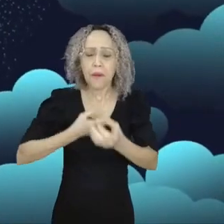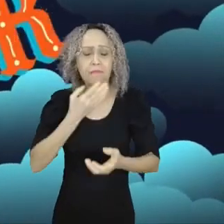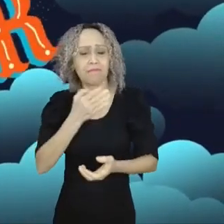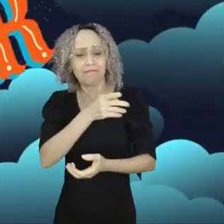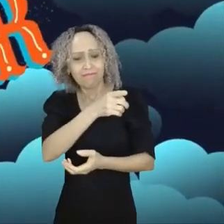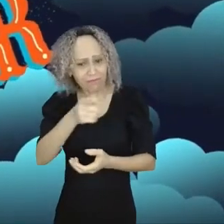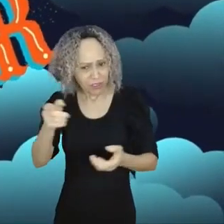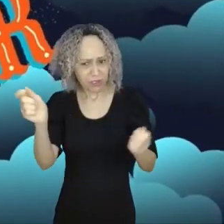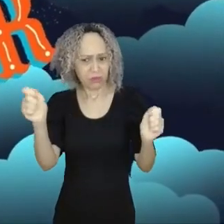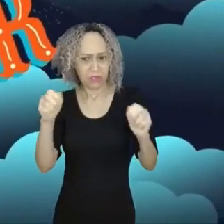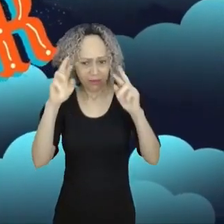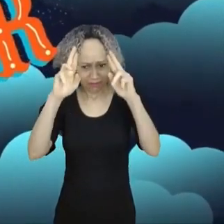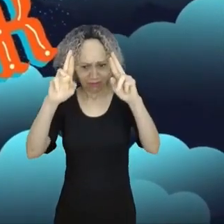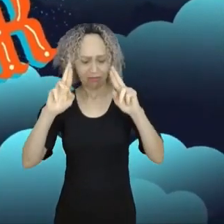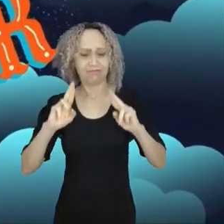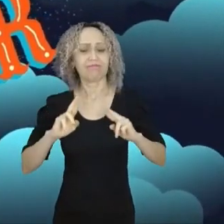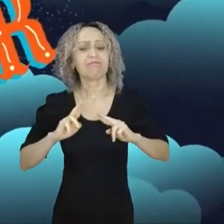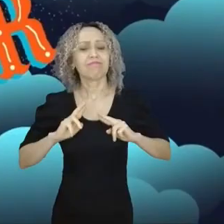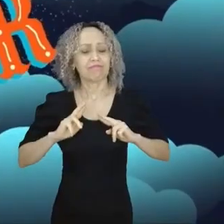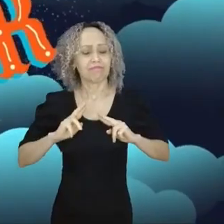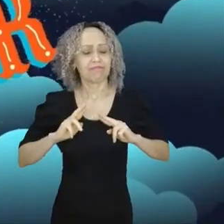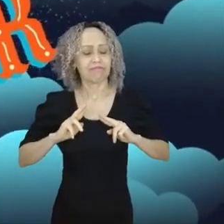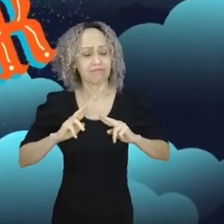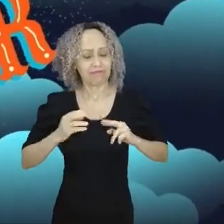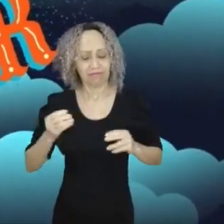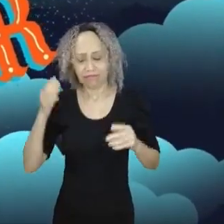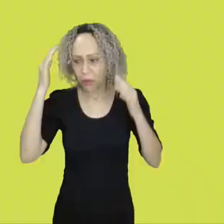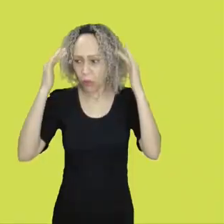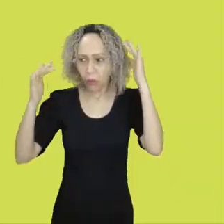tenho sonhos pra viver.